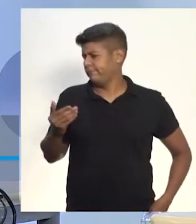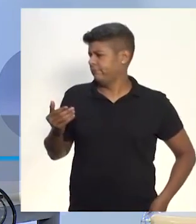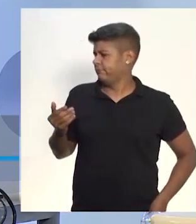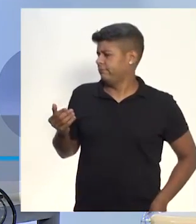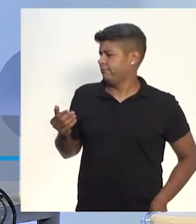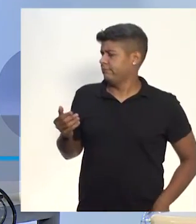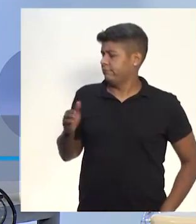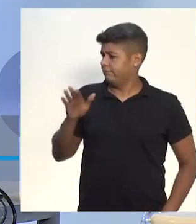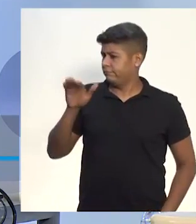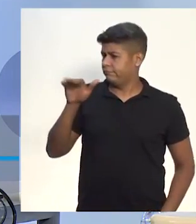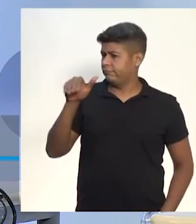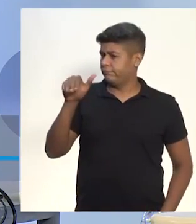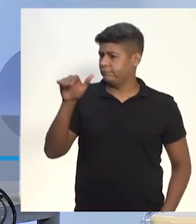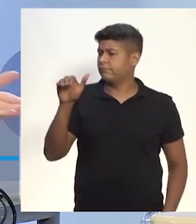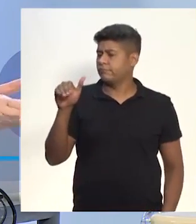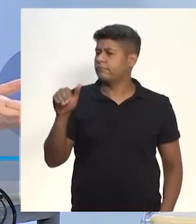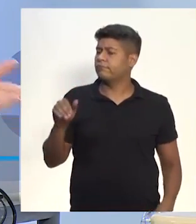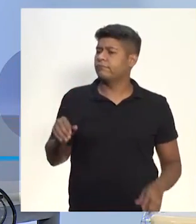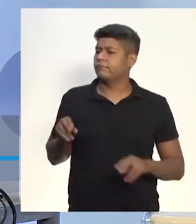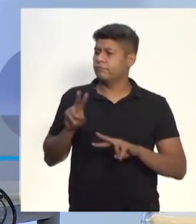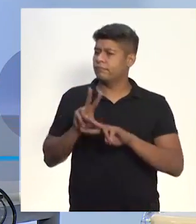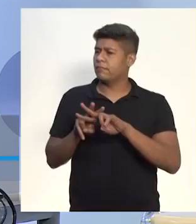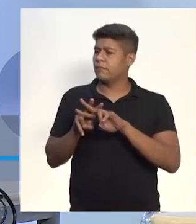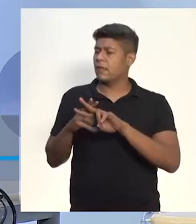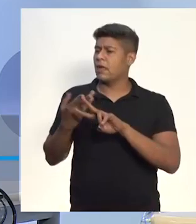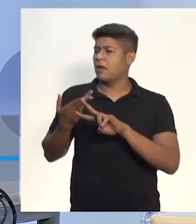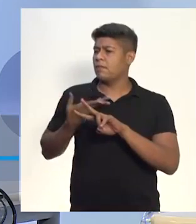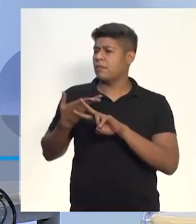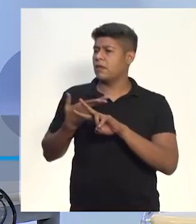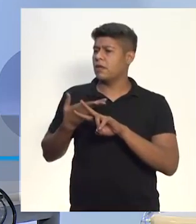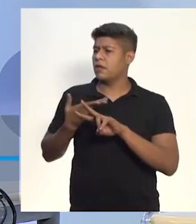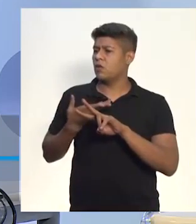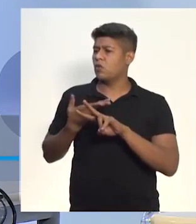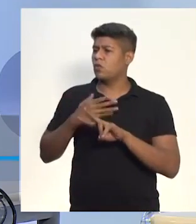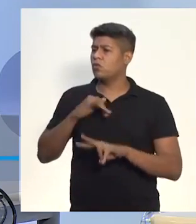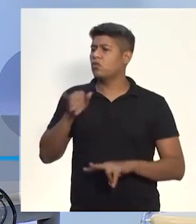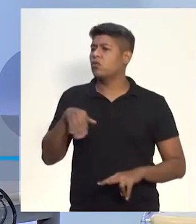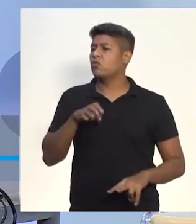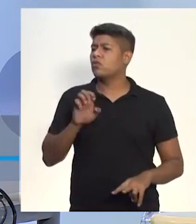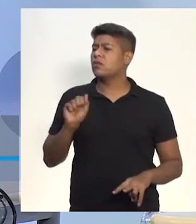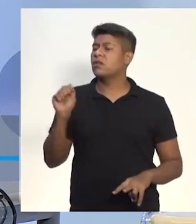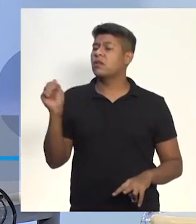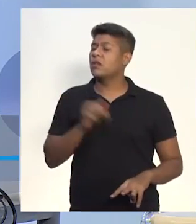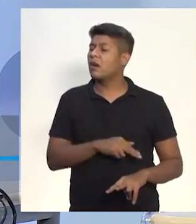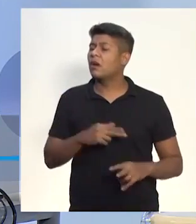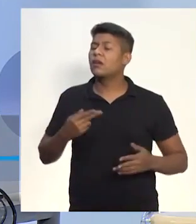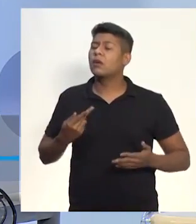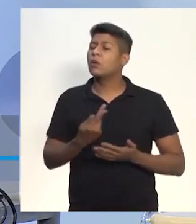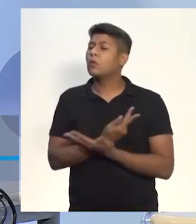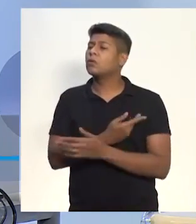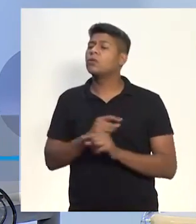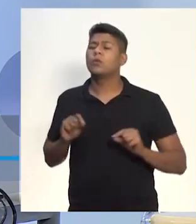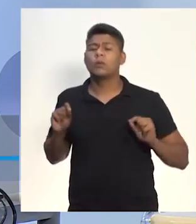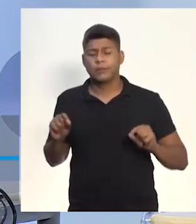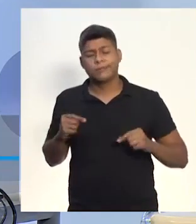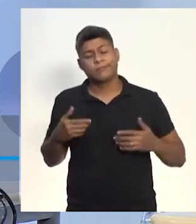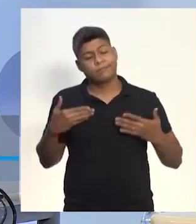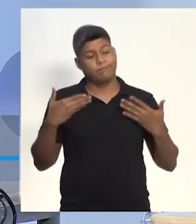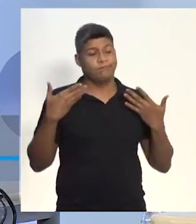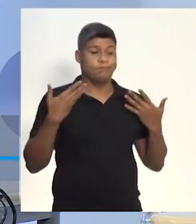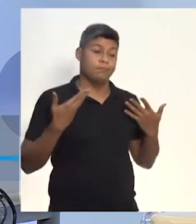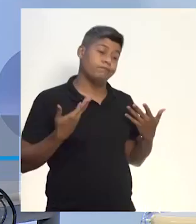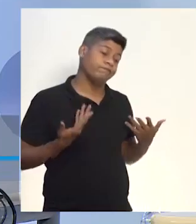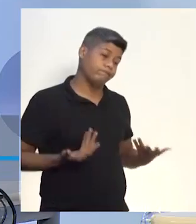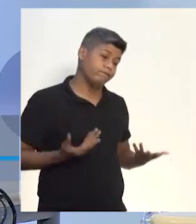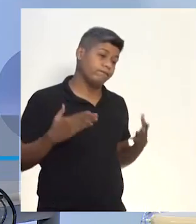seu guarda, o senhor prendeu aqui o meu amigo Jean Valjean, o que aconteceu? Pois é, bispo Miriel, a